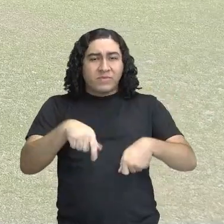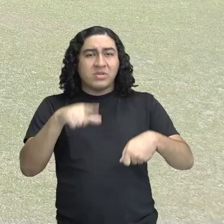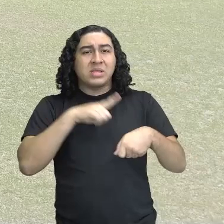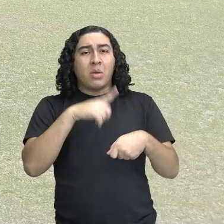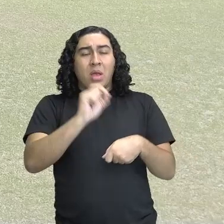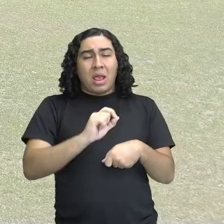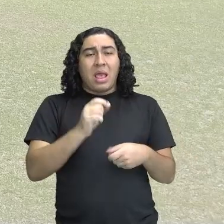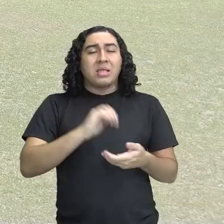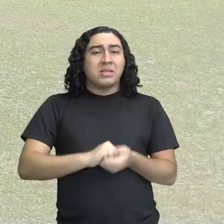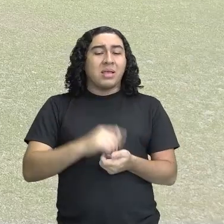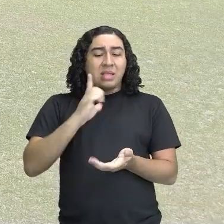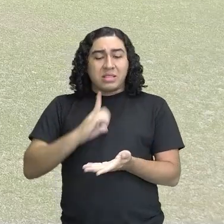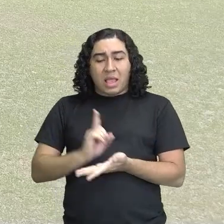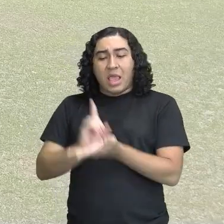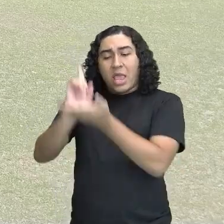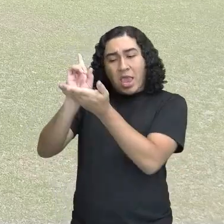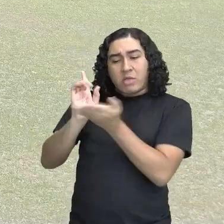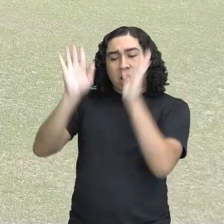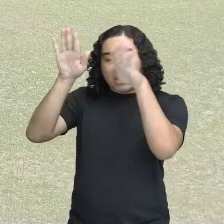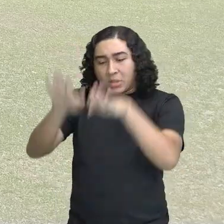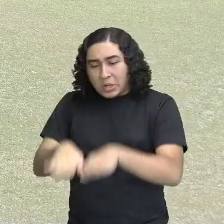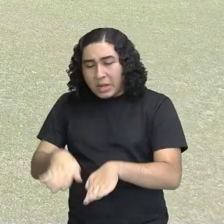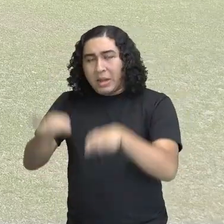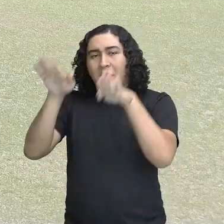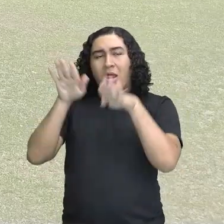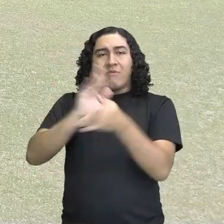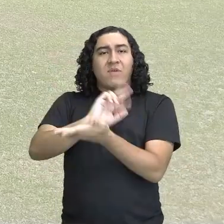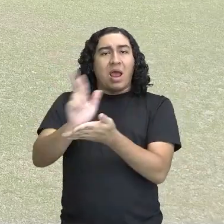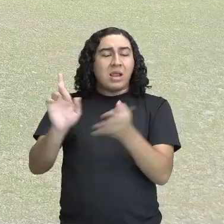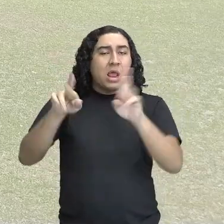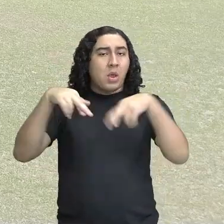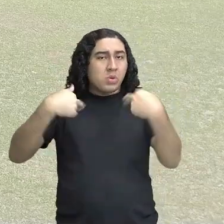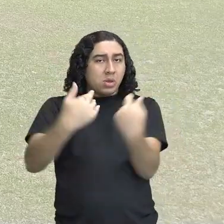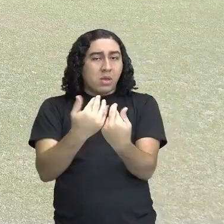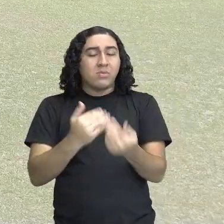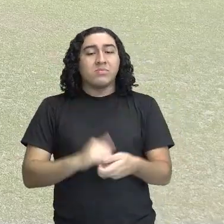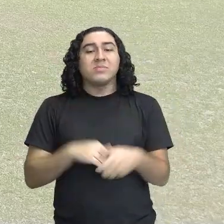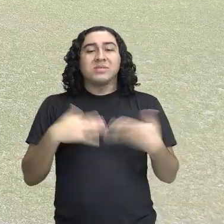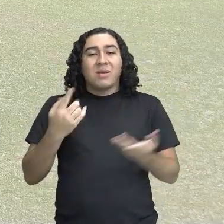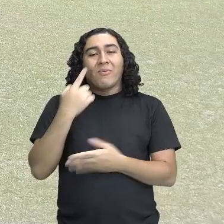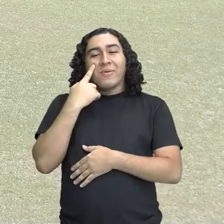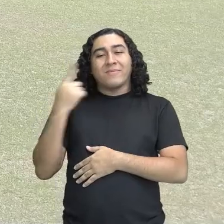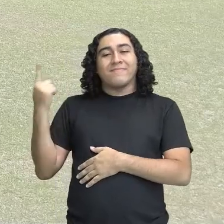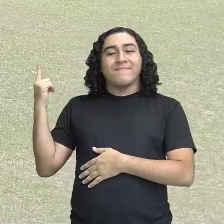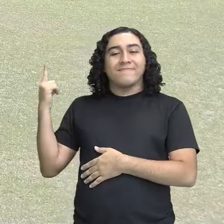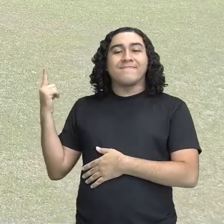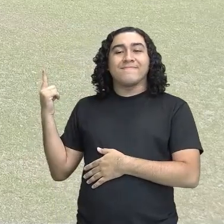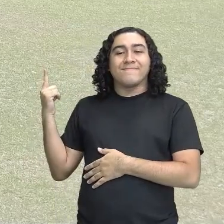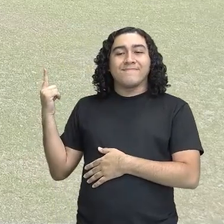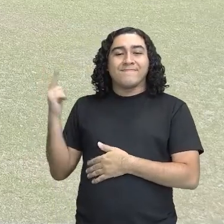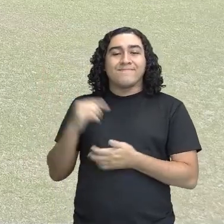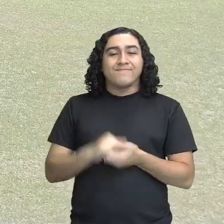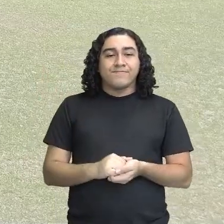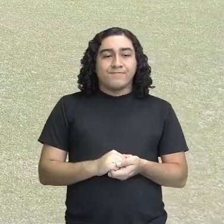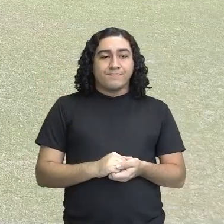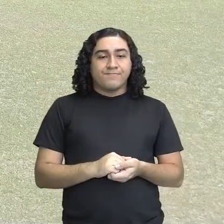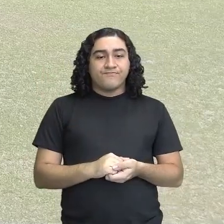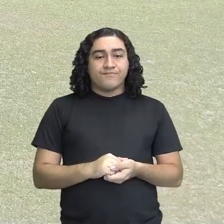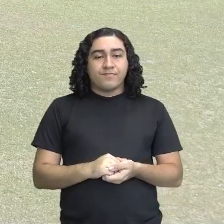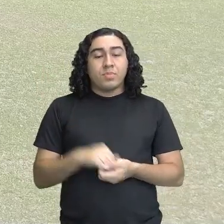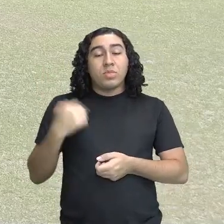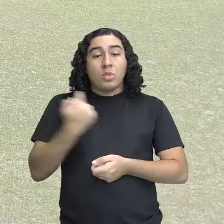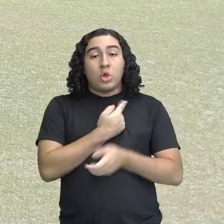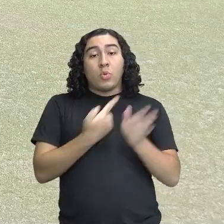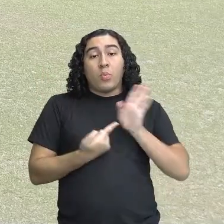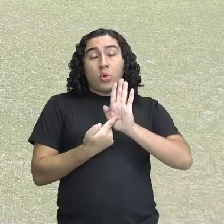deuses. E é onde nós estamos aqui. Nós estamos em frente à pirâmide de Tikal. E a gente trouxe ela